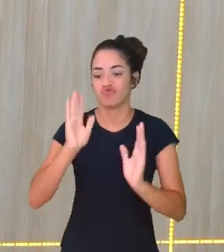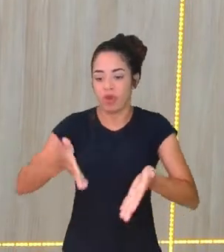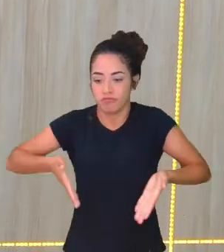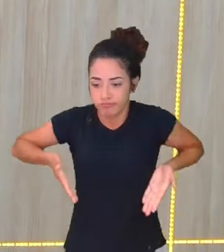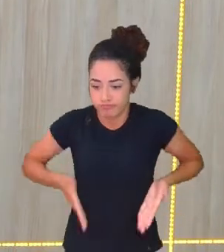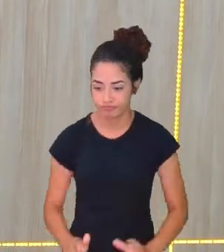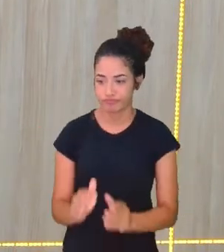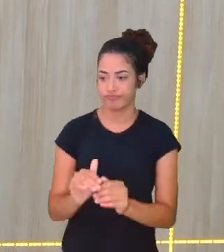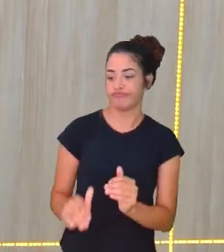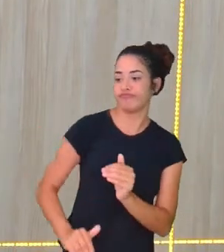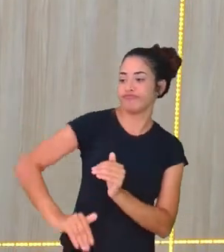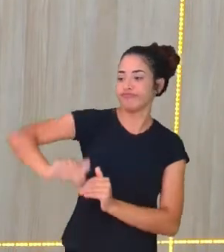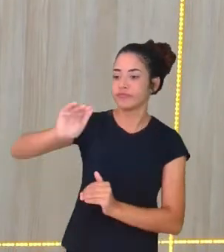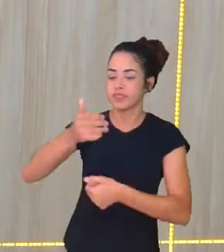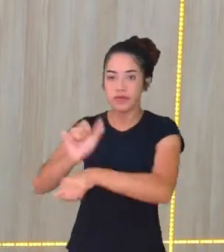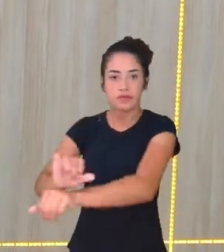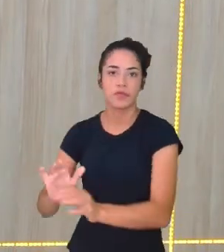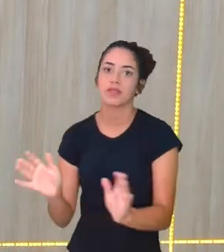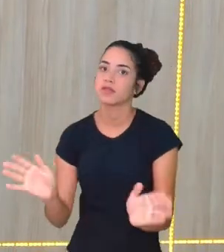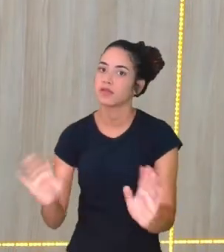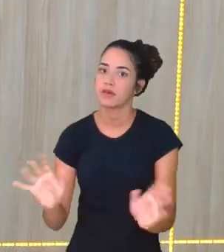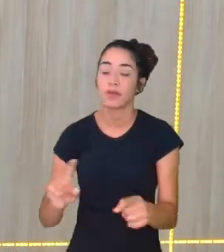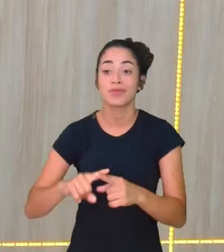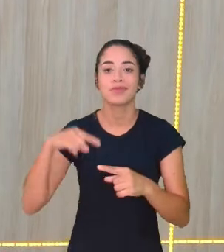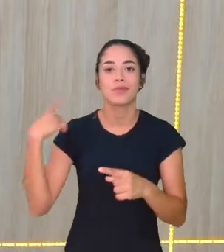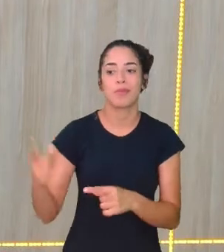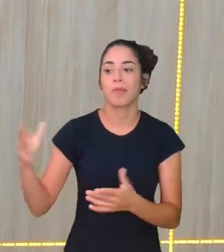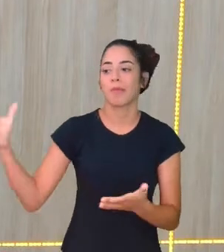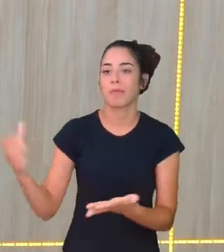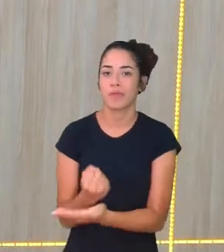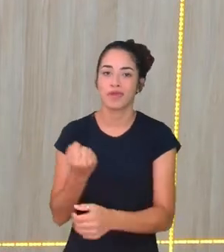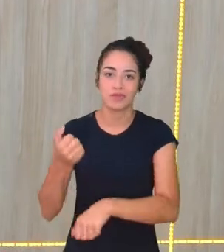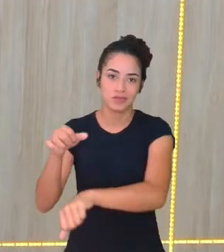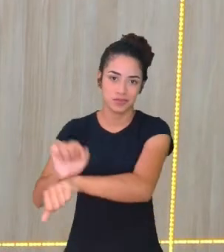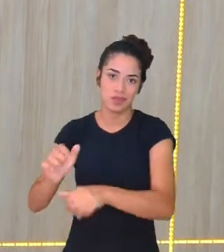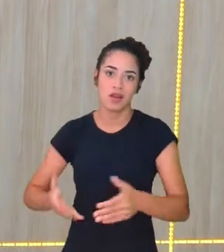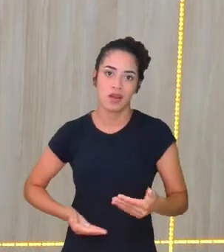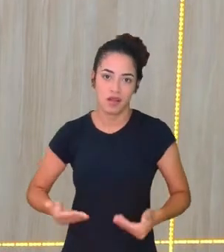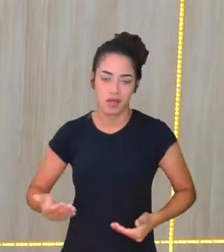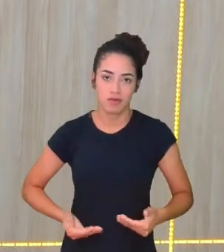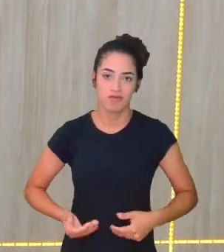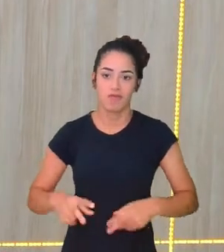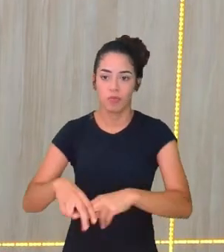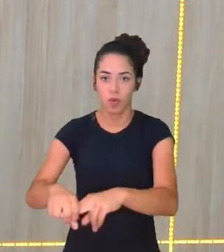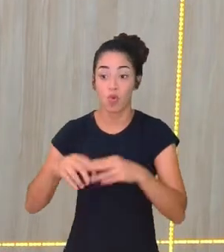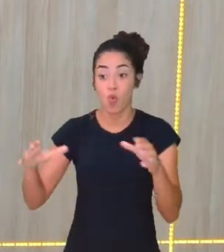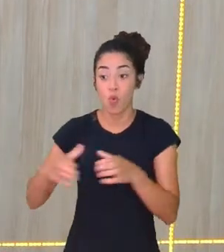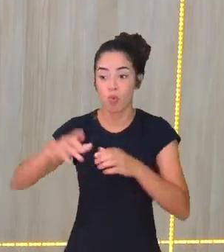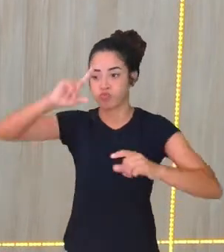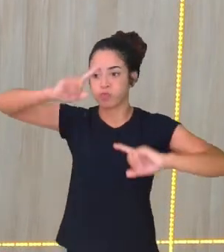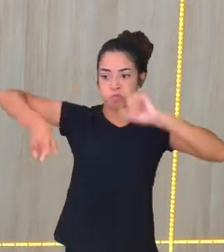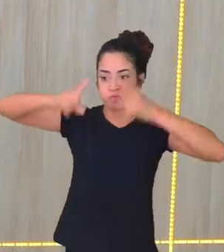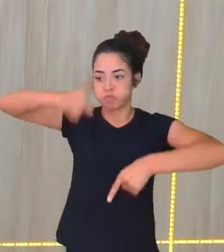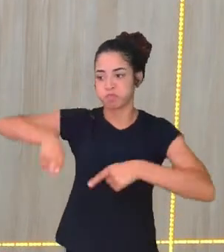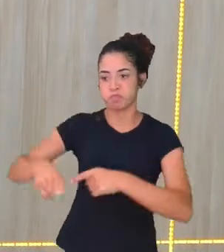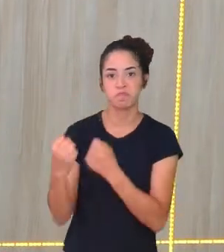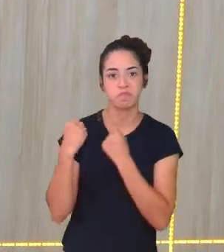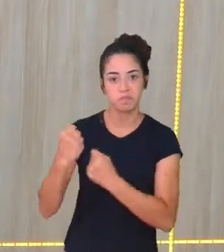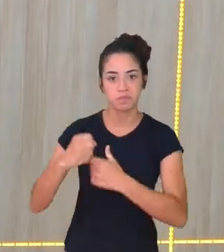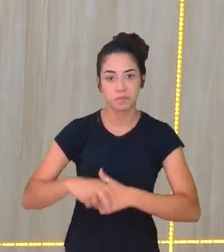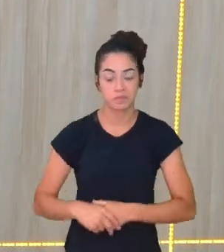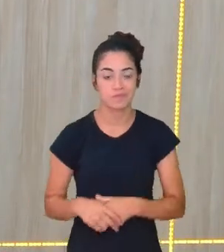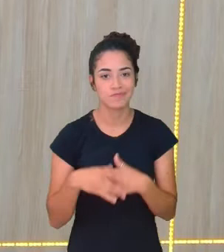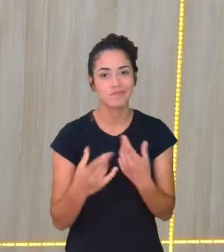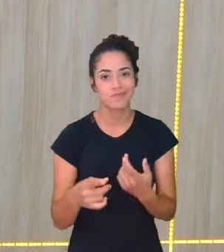pessoas são submetidas a escravidão por imposição de um grupo né geral mais forte Então nesse sentido né que